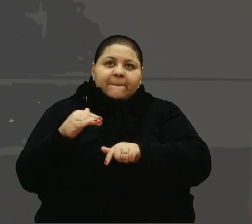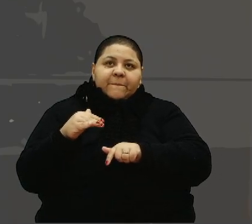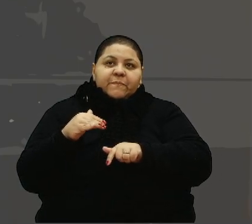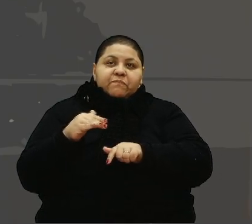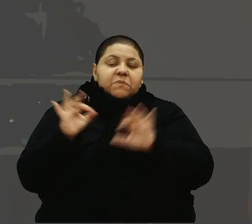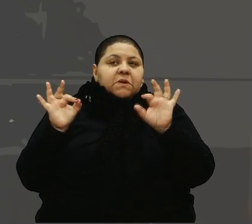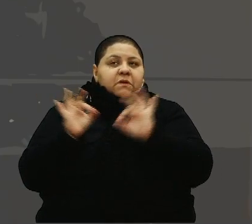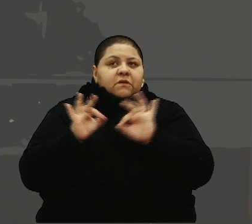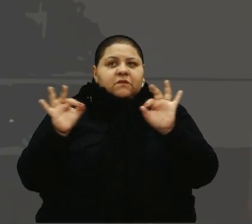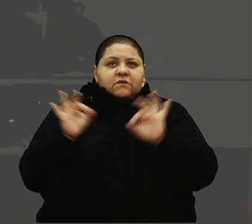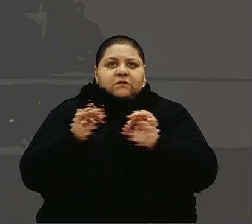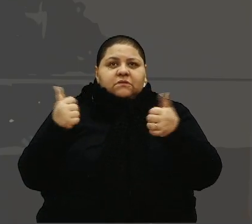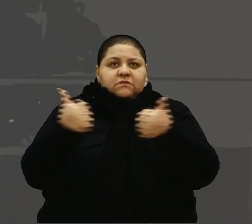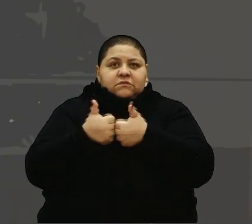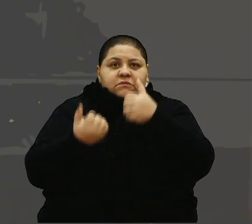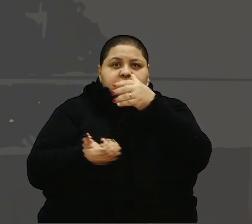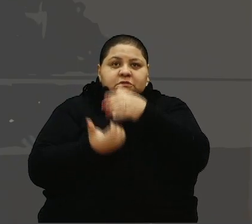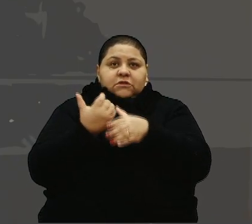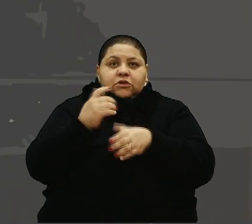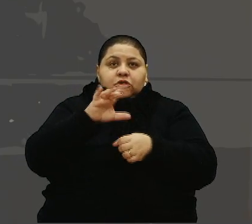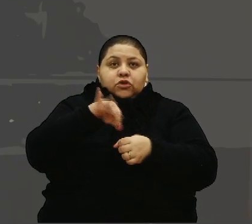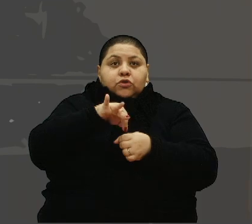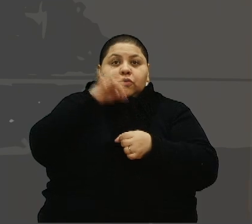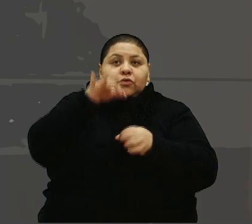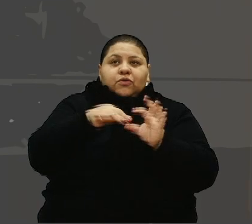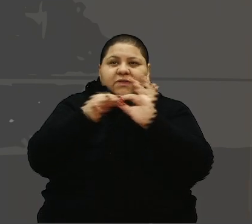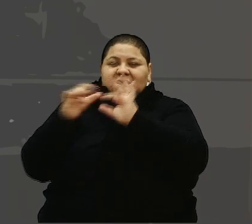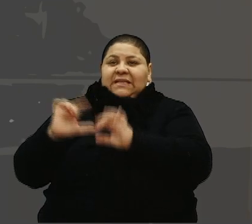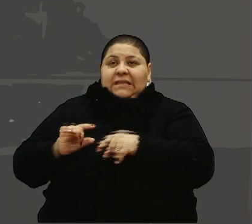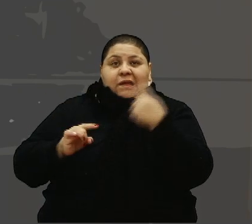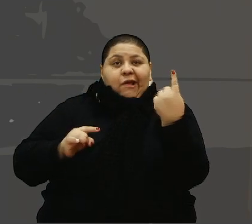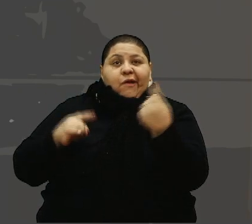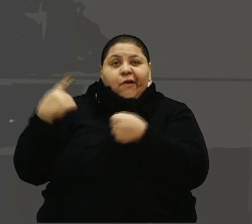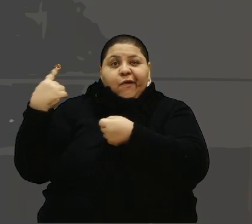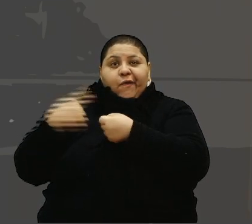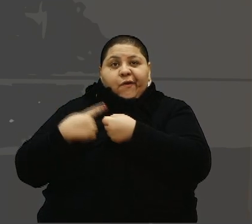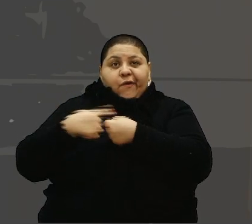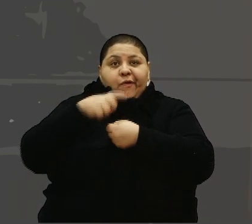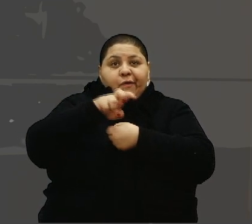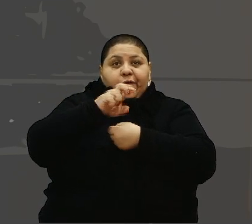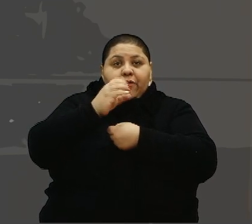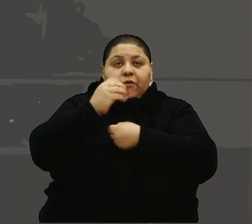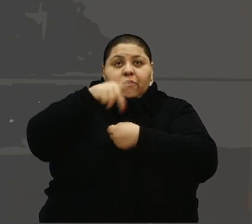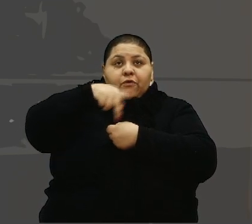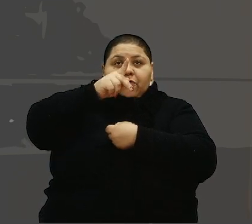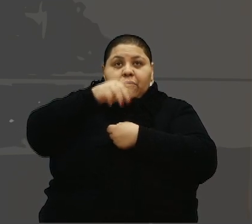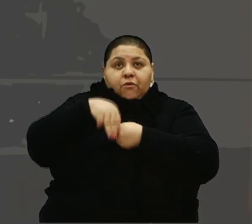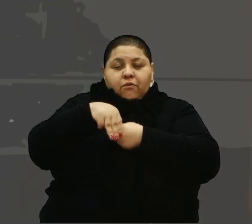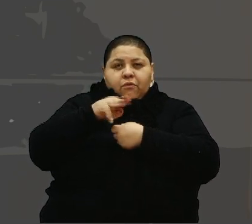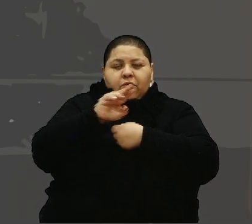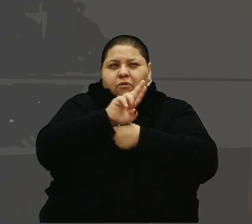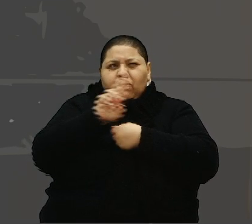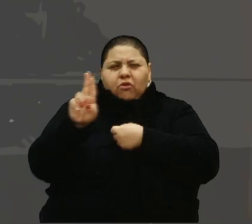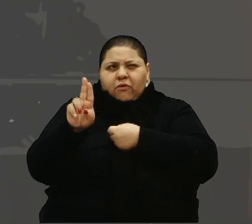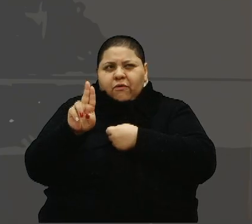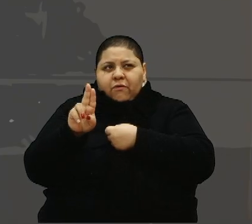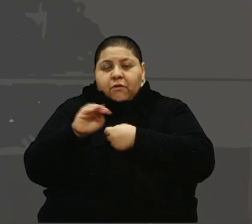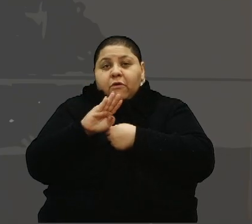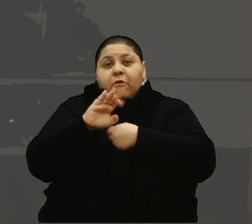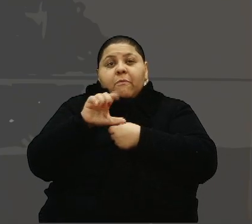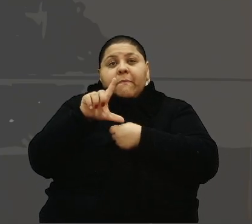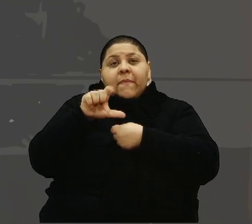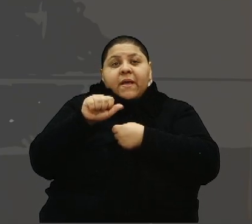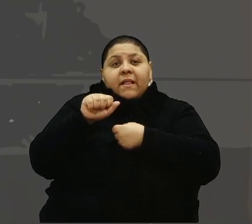espetacular, através da criação do consórcio, tem uma cidade que fica a 50 quilômetros, chamada Bela